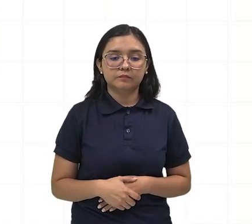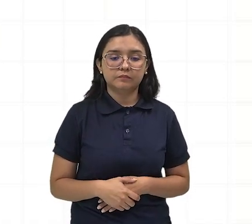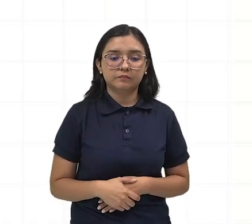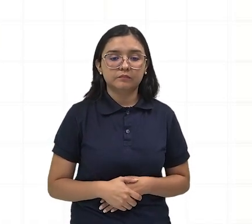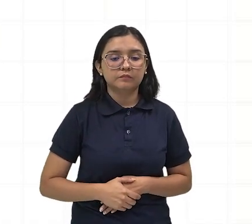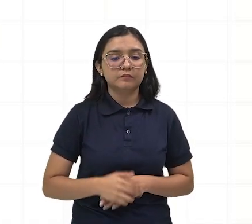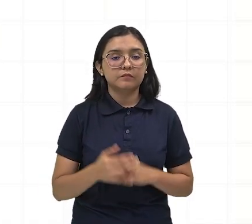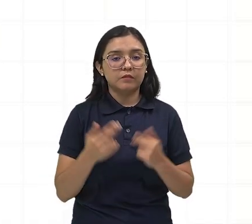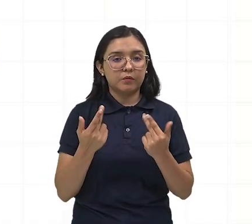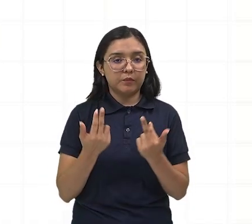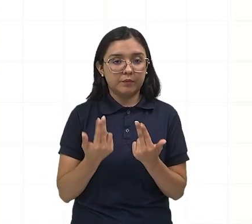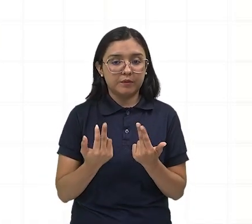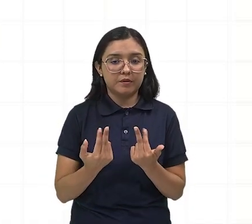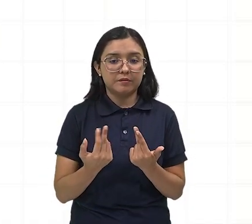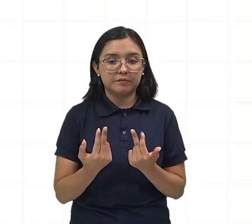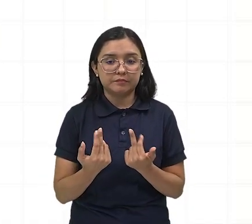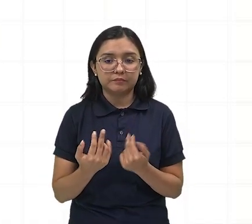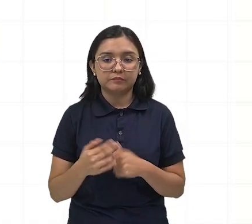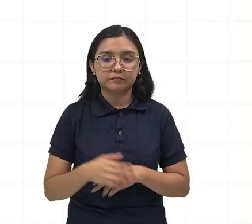São iguais.